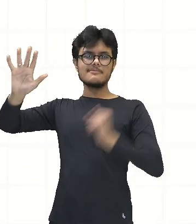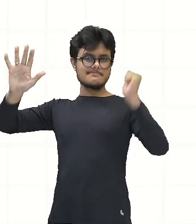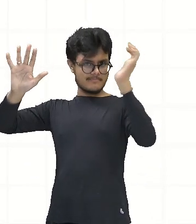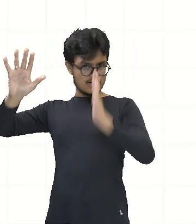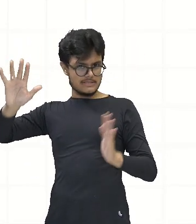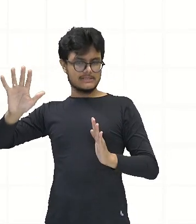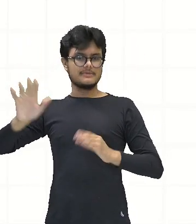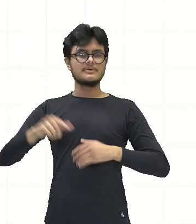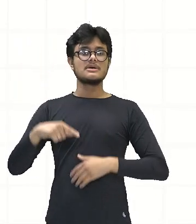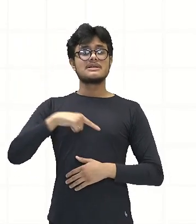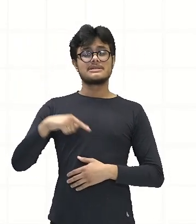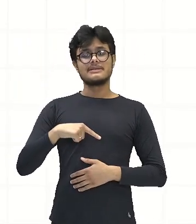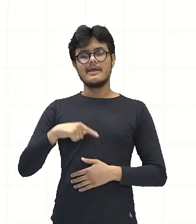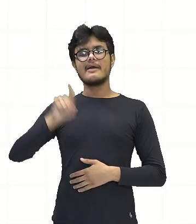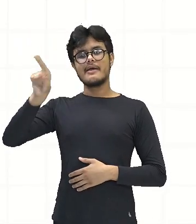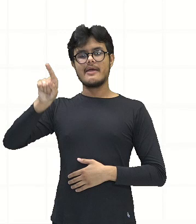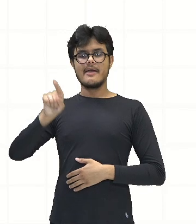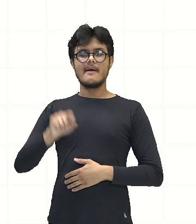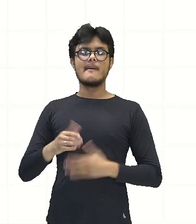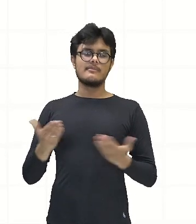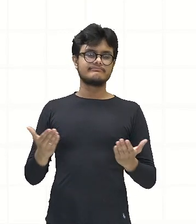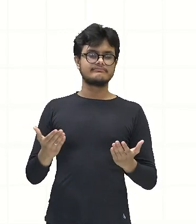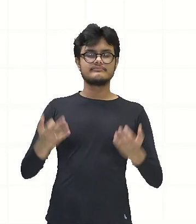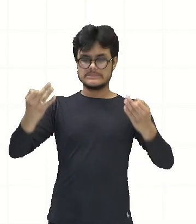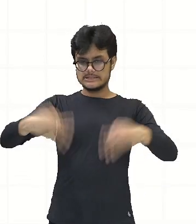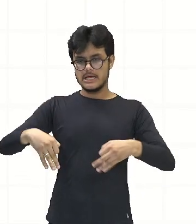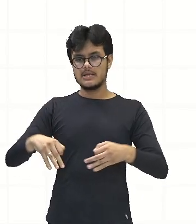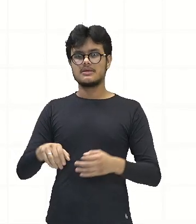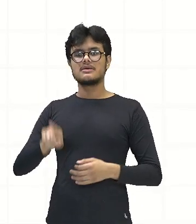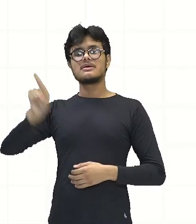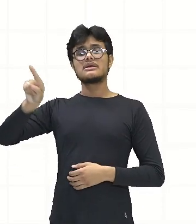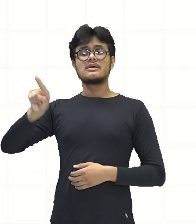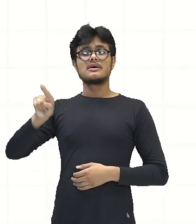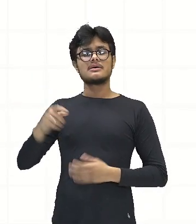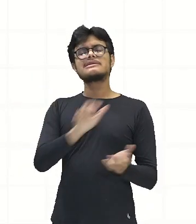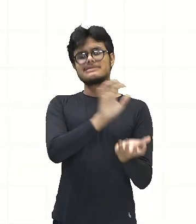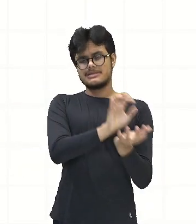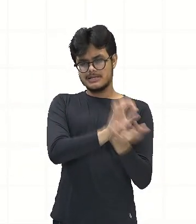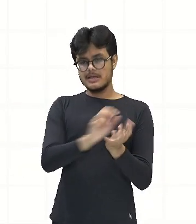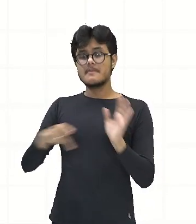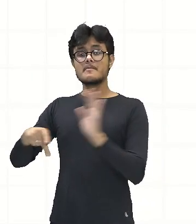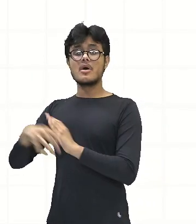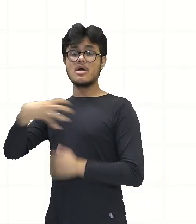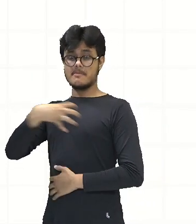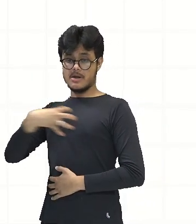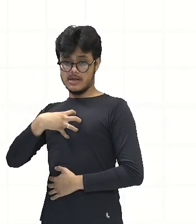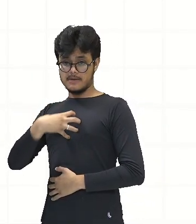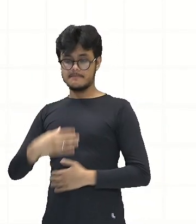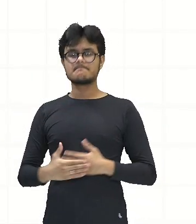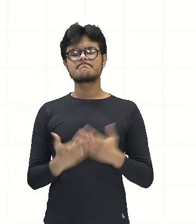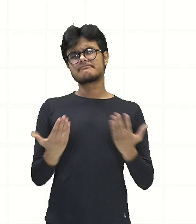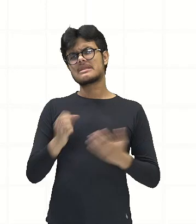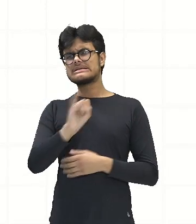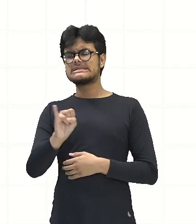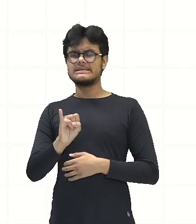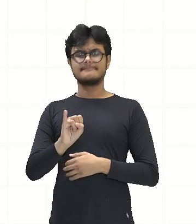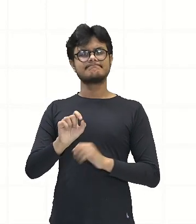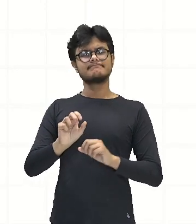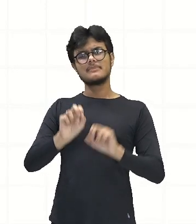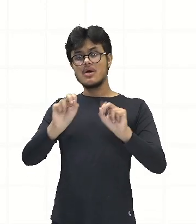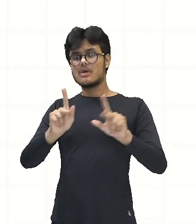que corresponde hoje, né, à região Nordeste, principalmente aqui Pernambuco e Bahia. Quando eu falo corresponde à